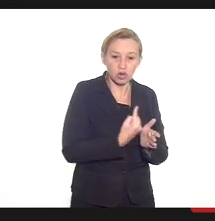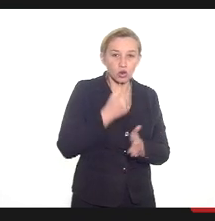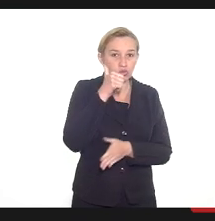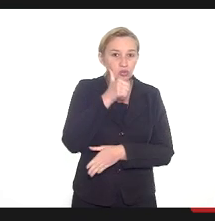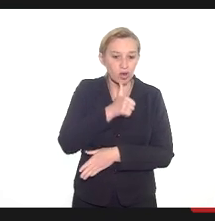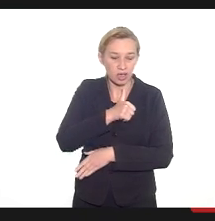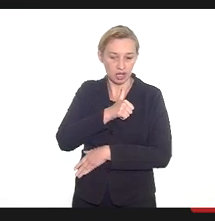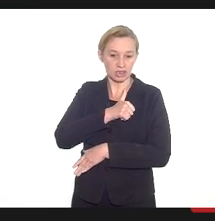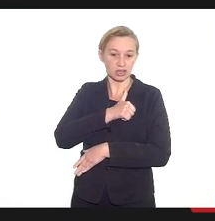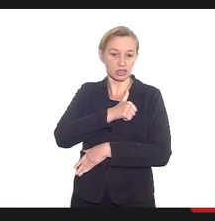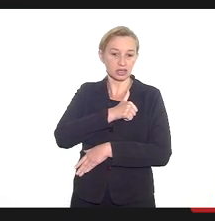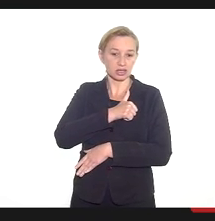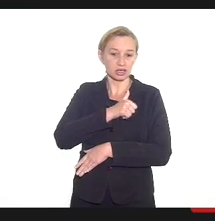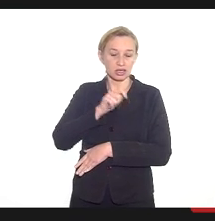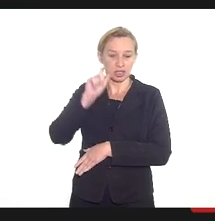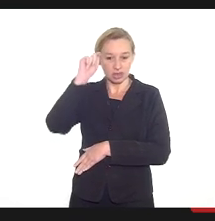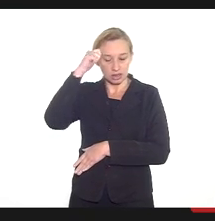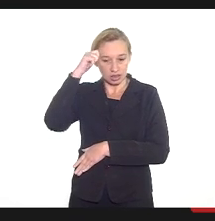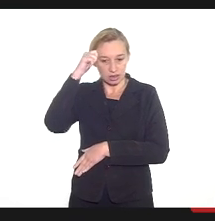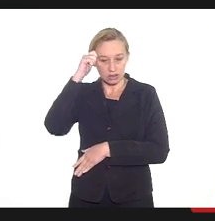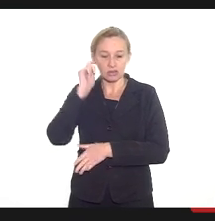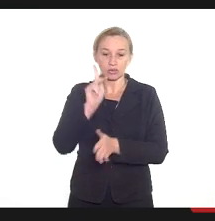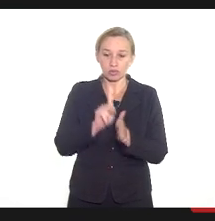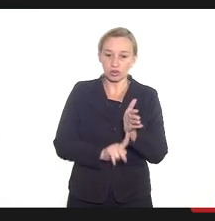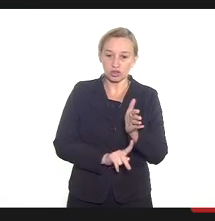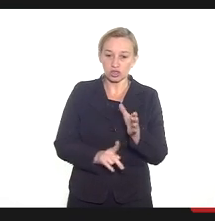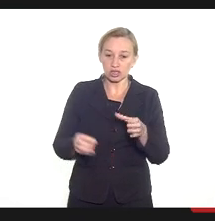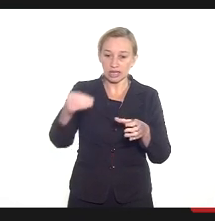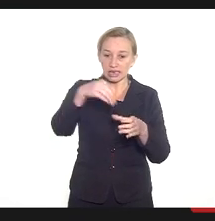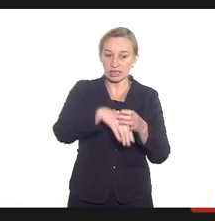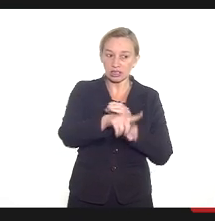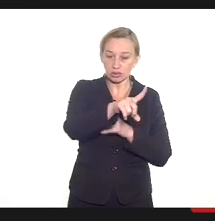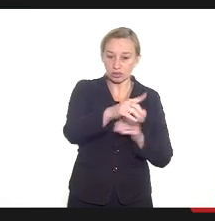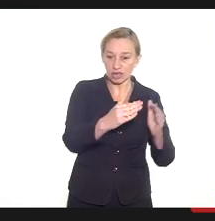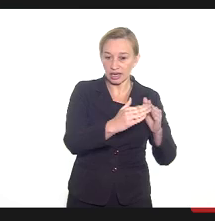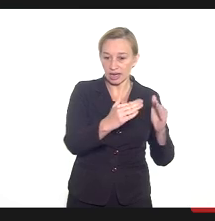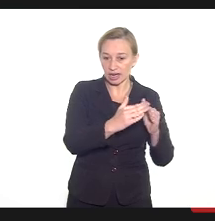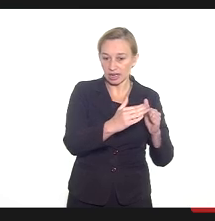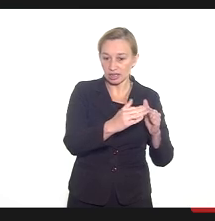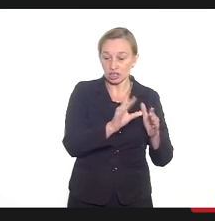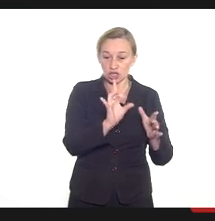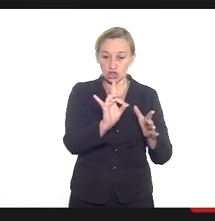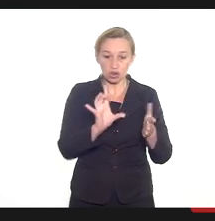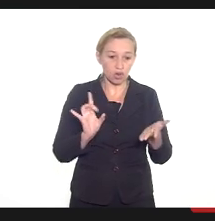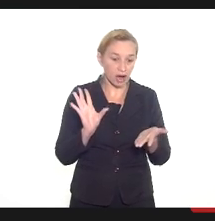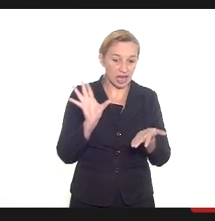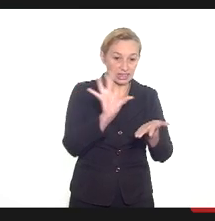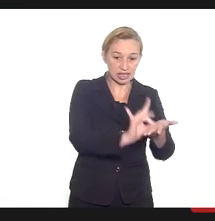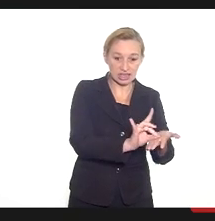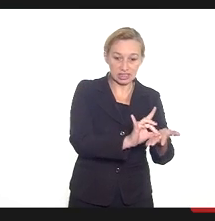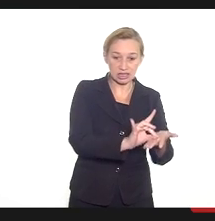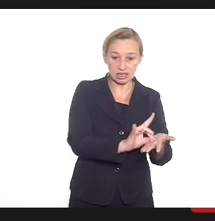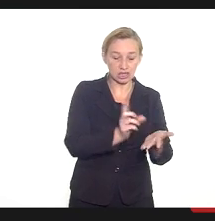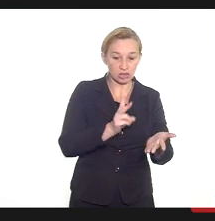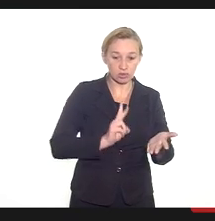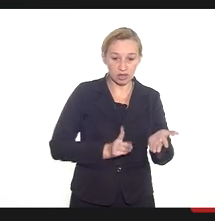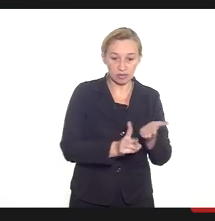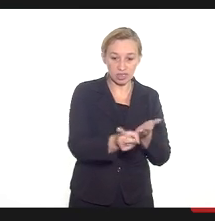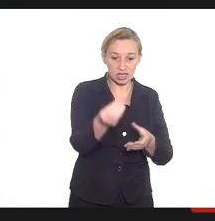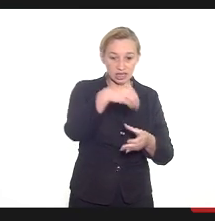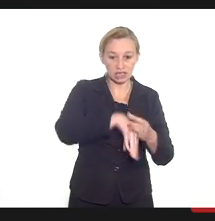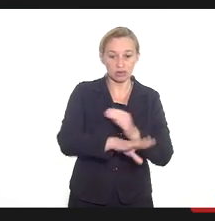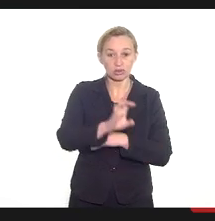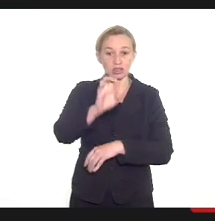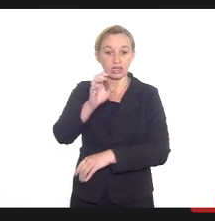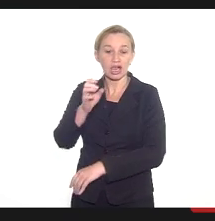para nós mulheres negras, o projeto já está lá tramitando e acaba sendo só anexado e não anda dentro da LERJ.